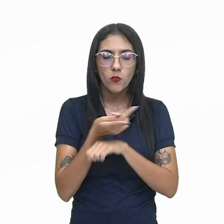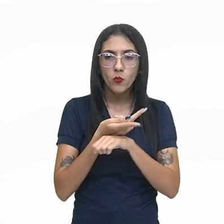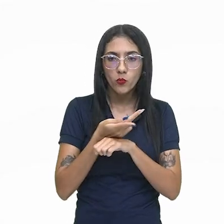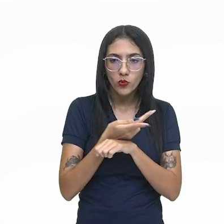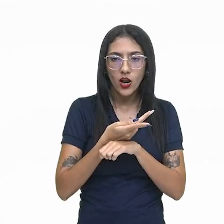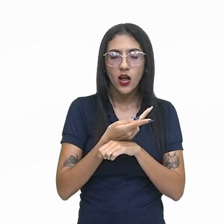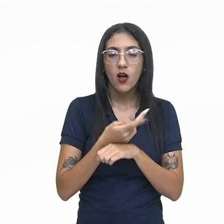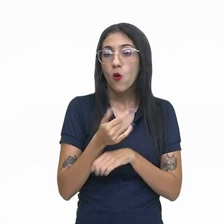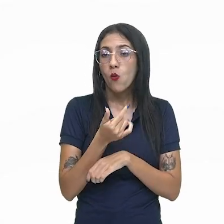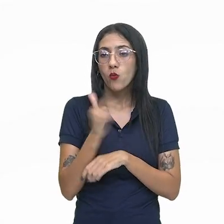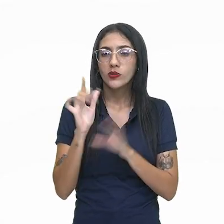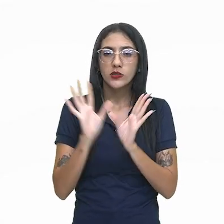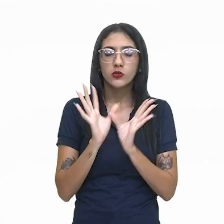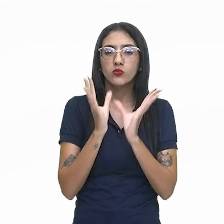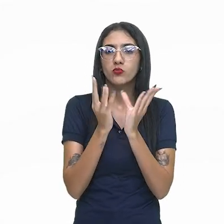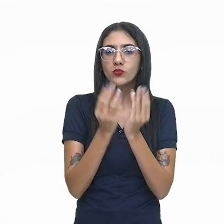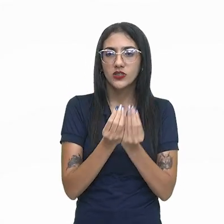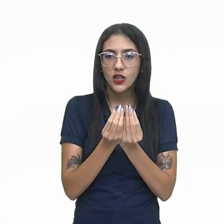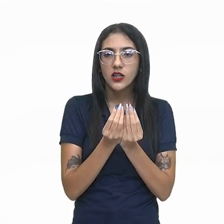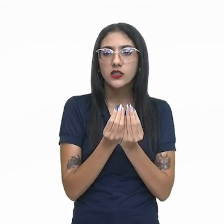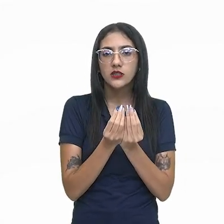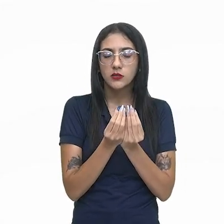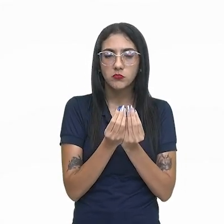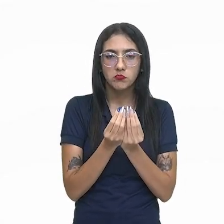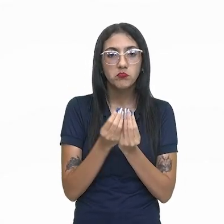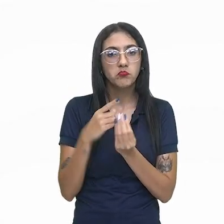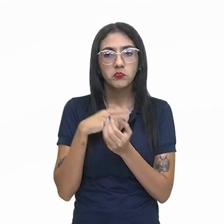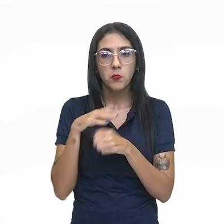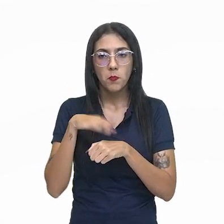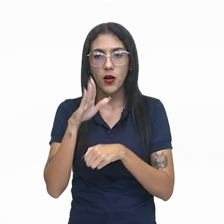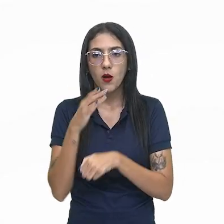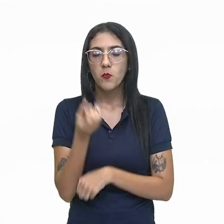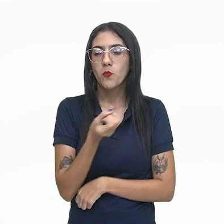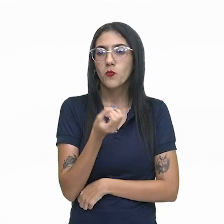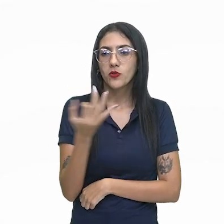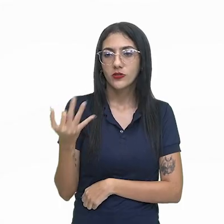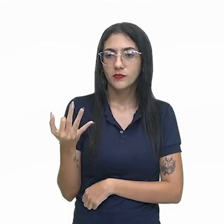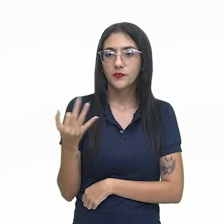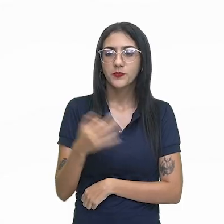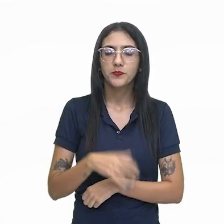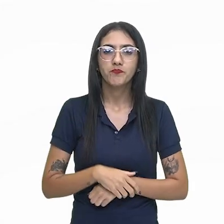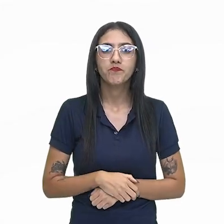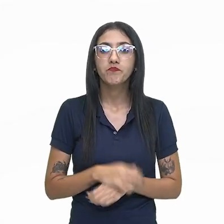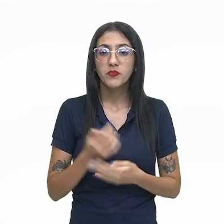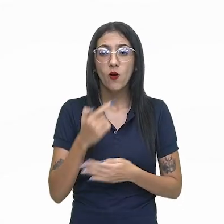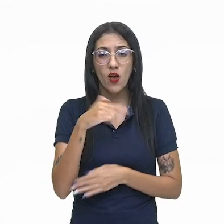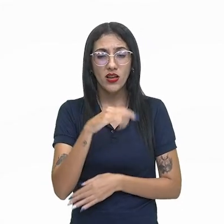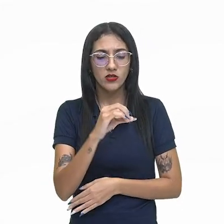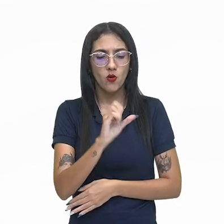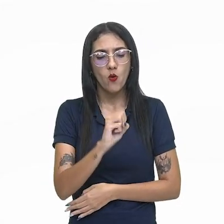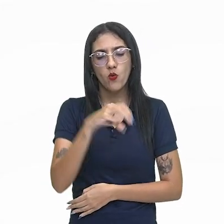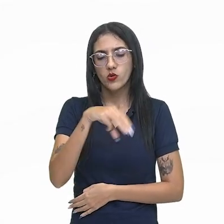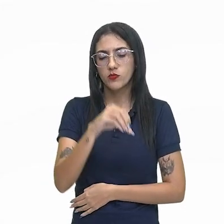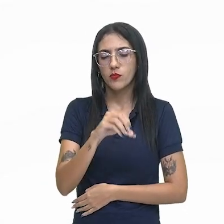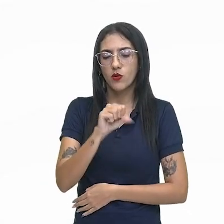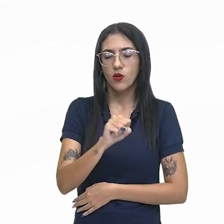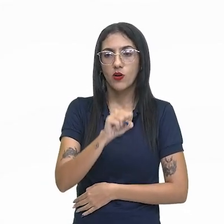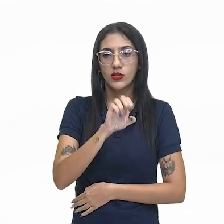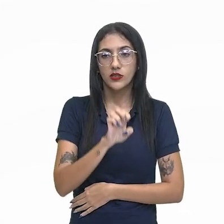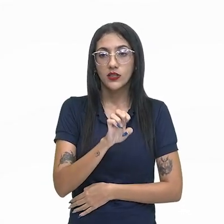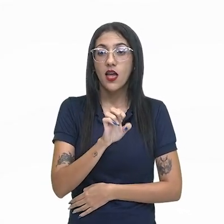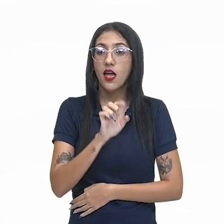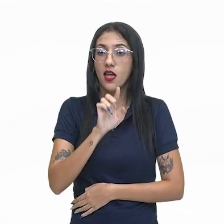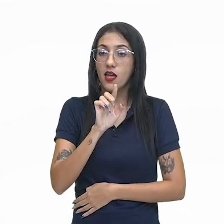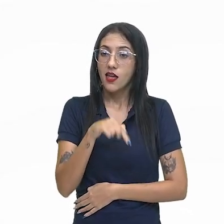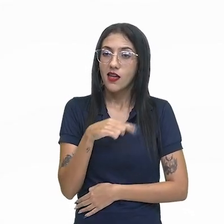química com substâncias onde elas estão mais concentradas, tá bom? Então, a osmose está ligada aí com essa